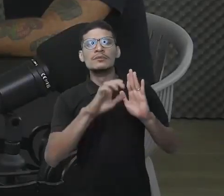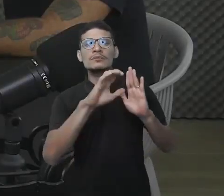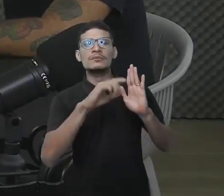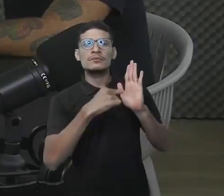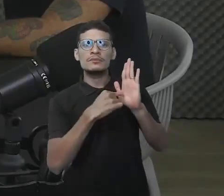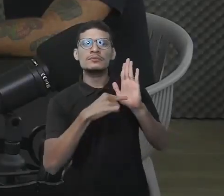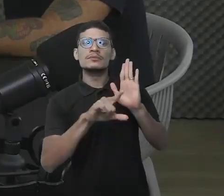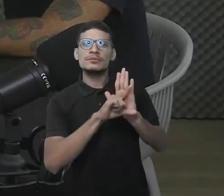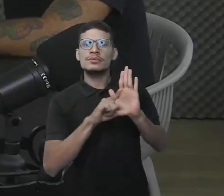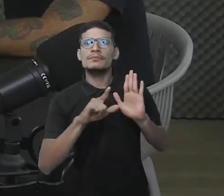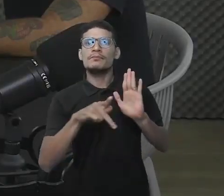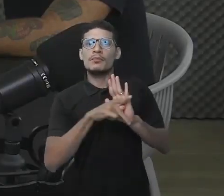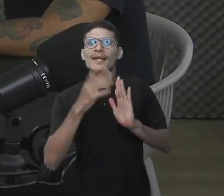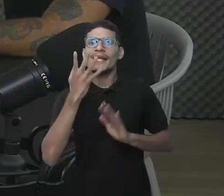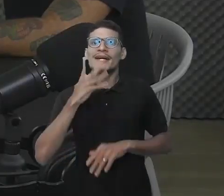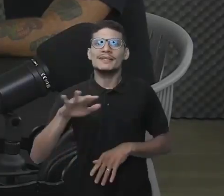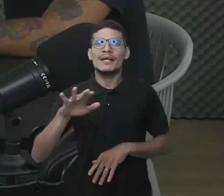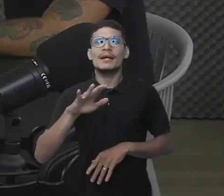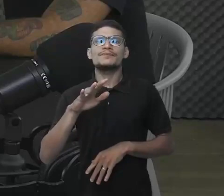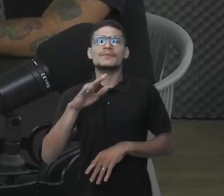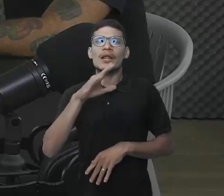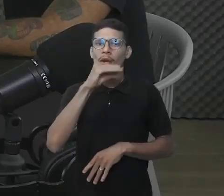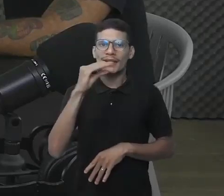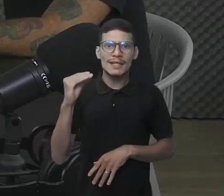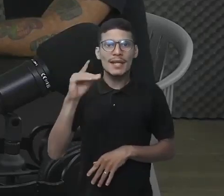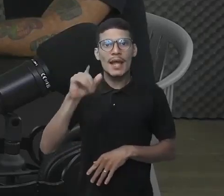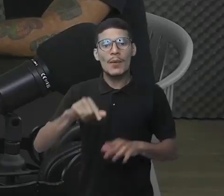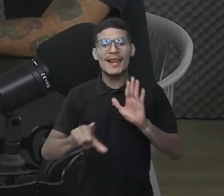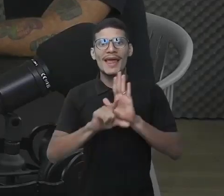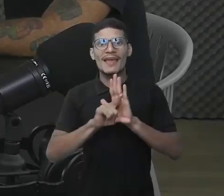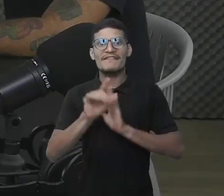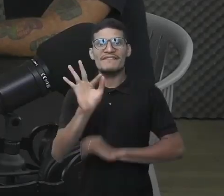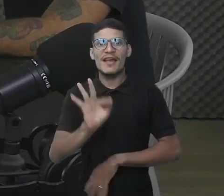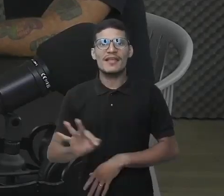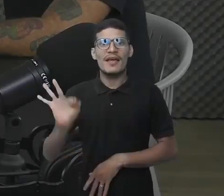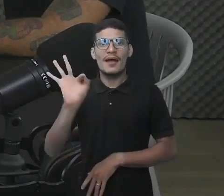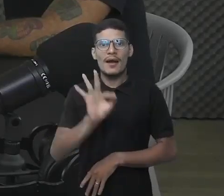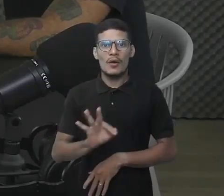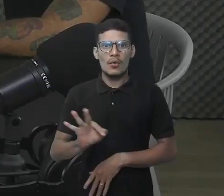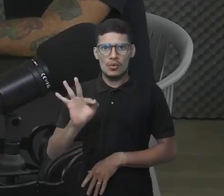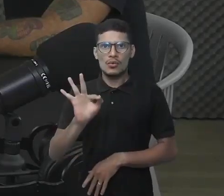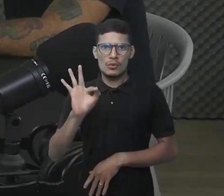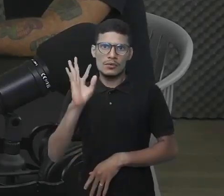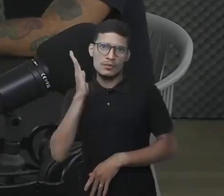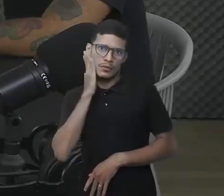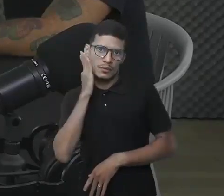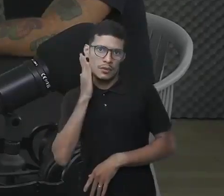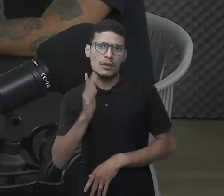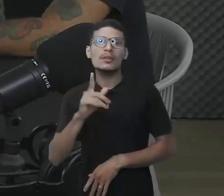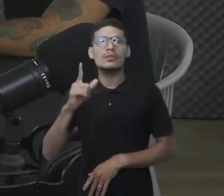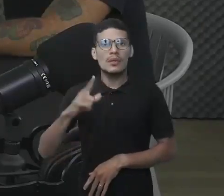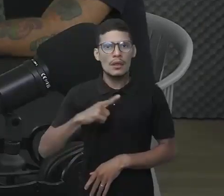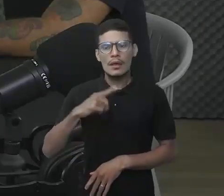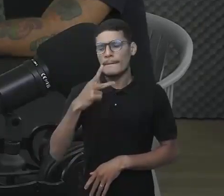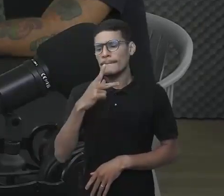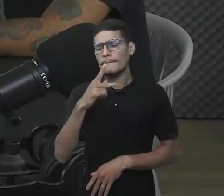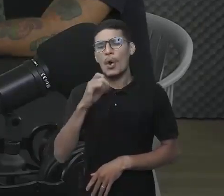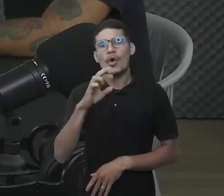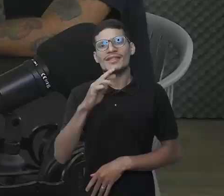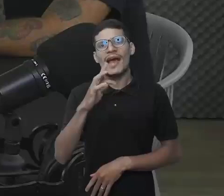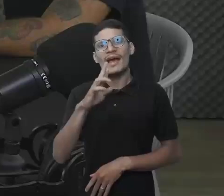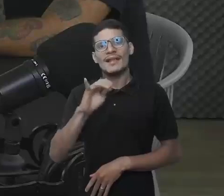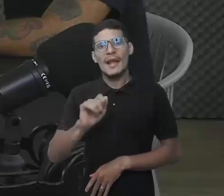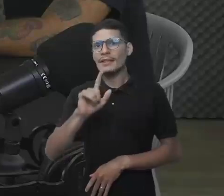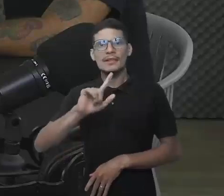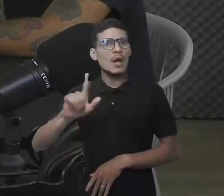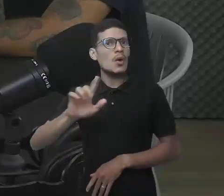e do Adolescente, que é uma lei federal, né, não é uma portaria, não é um decreto, não, é uma